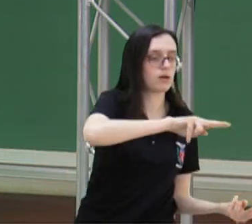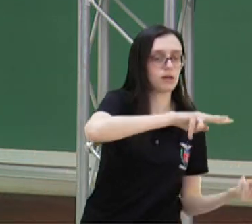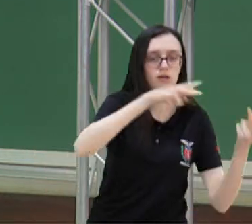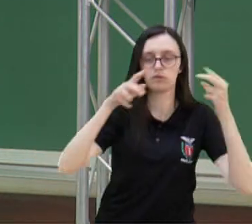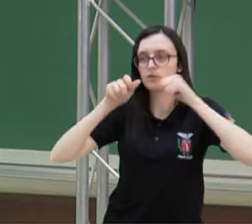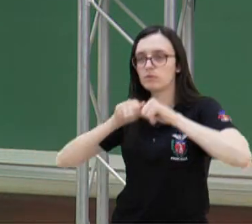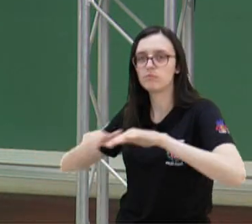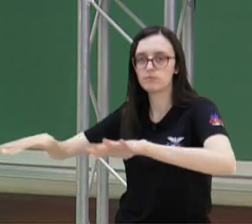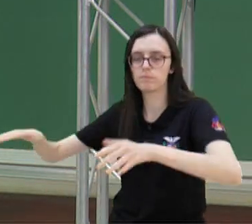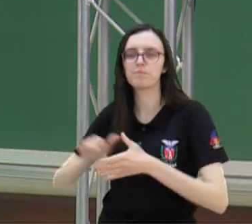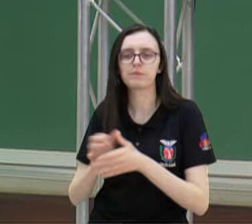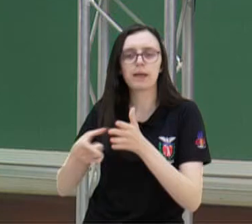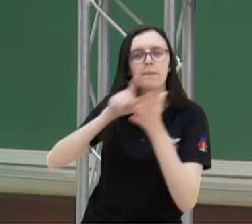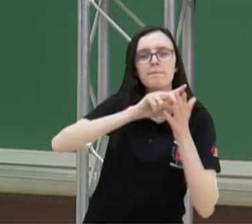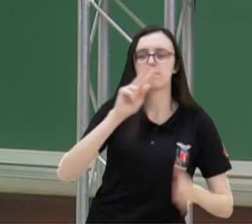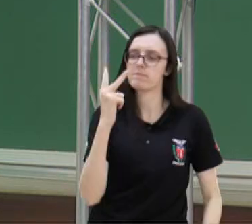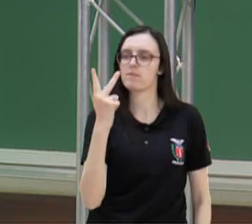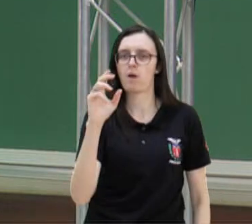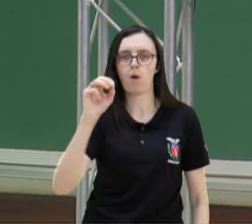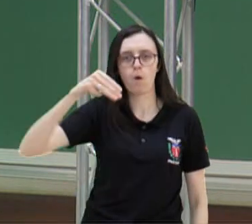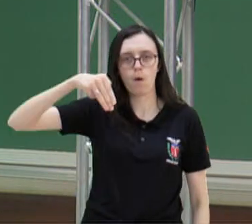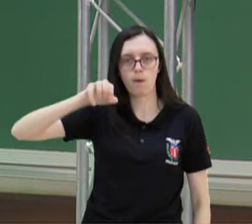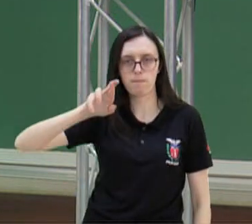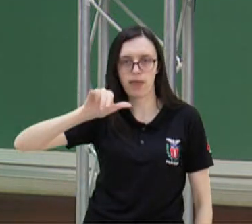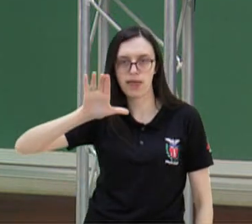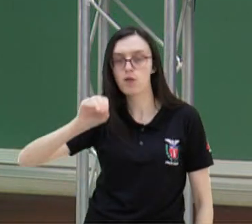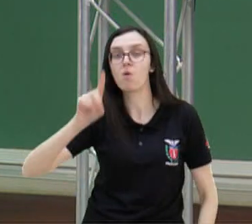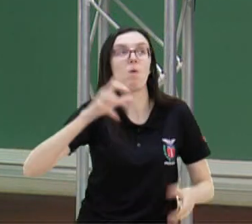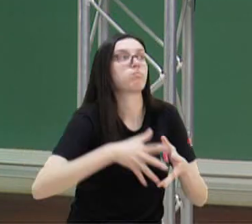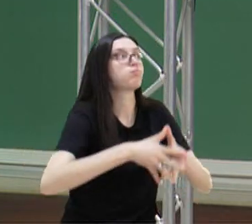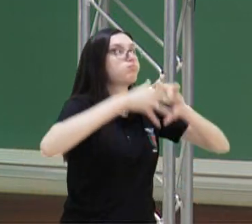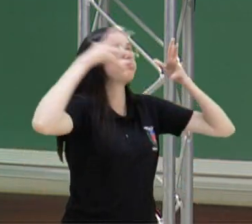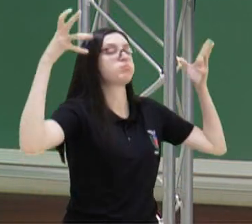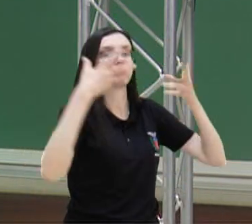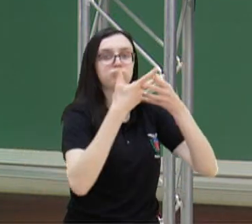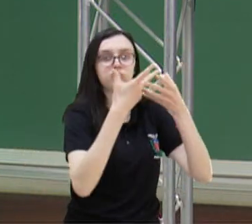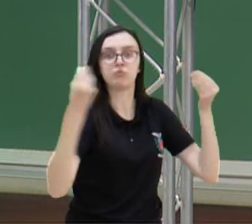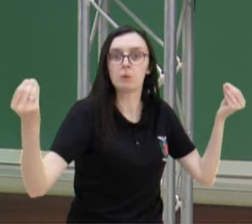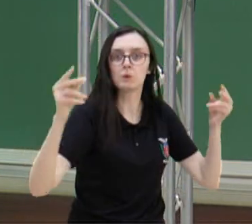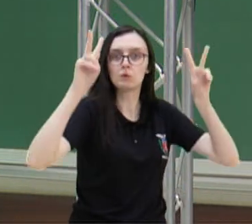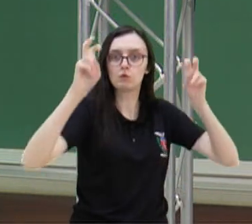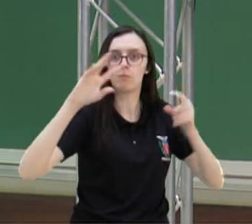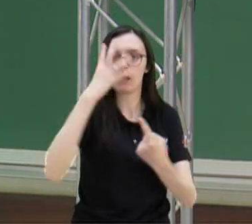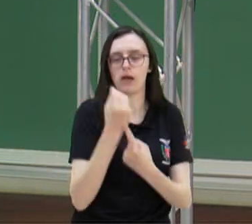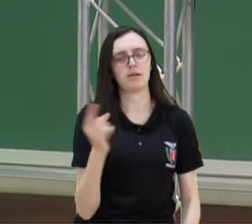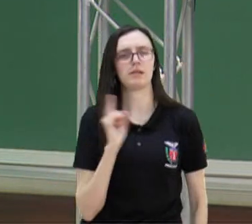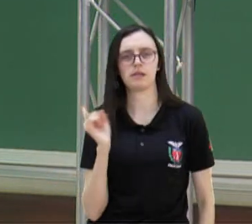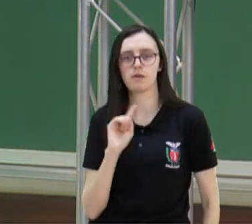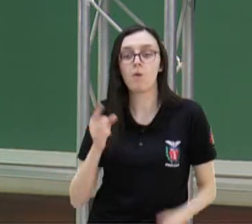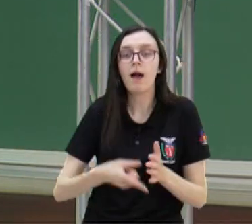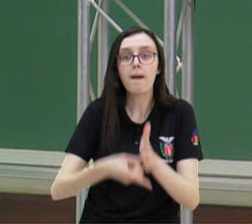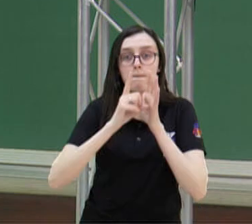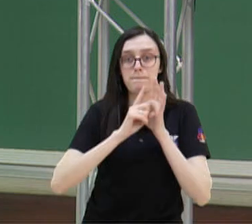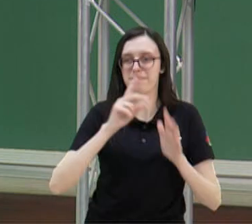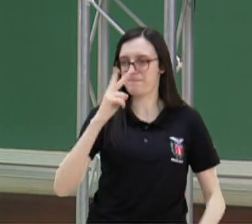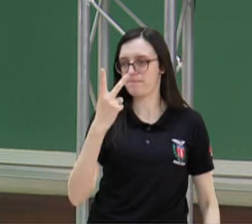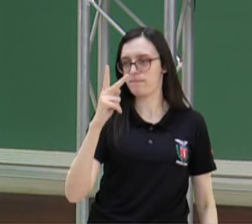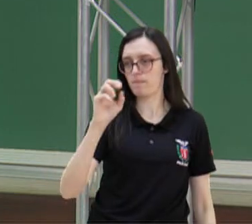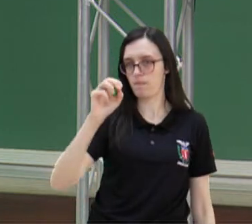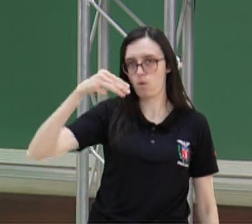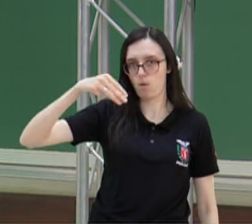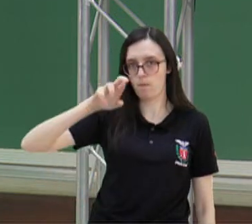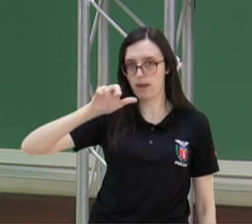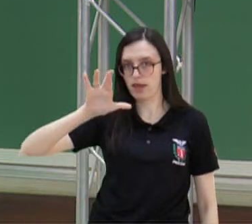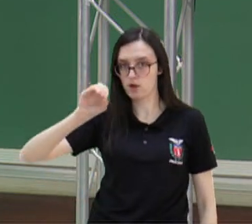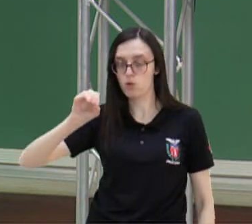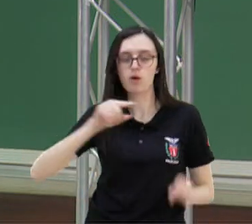Então o período pré-homérico ele não é tão grande em termos de arte. O período pré-homérico, o período homérico